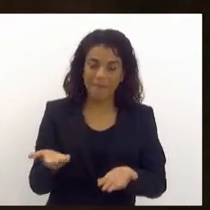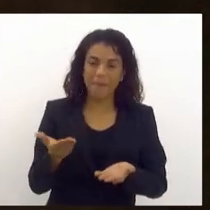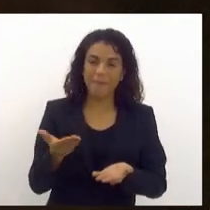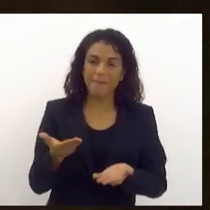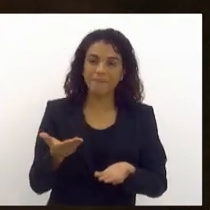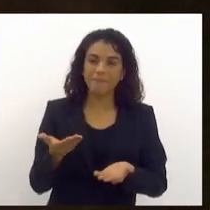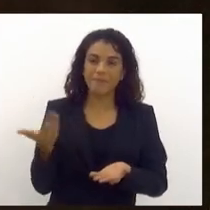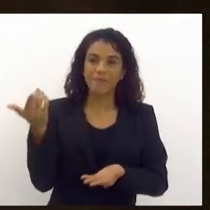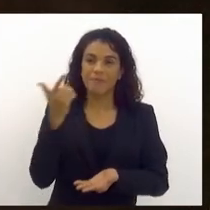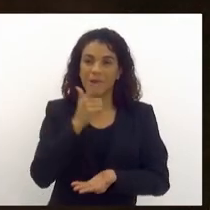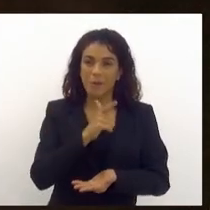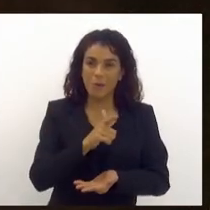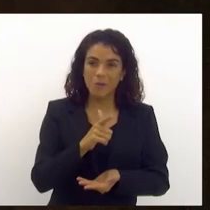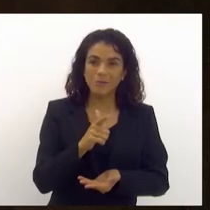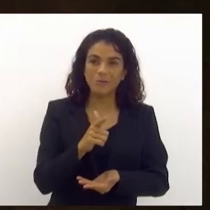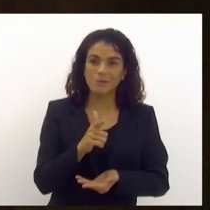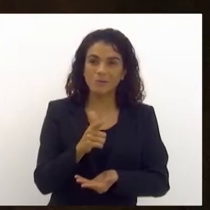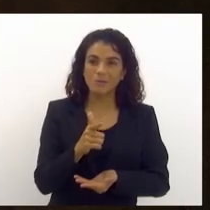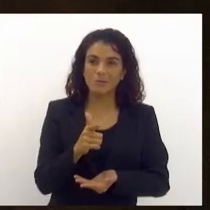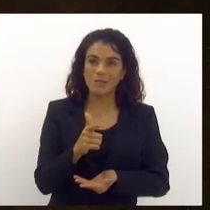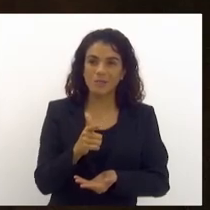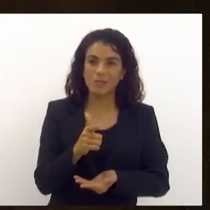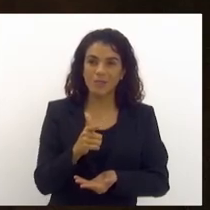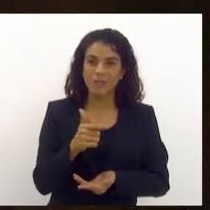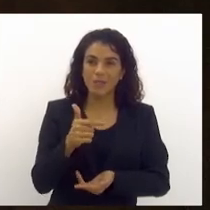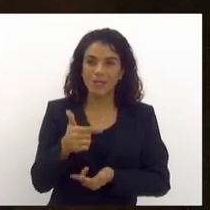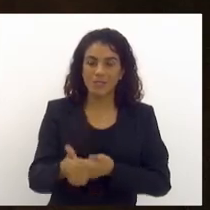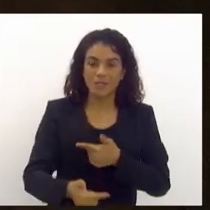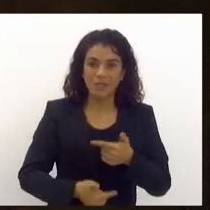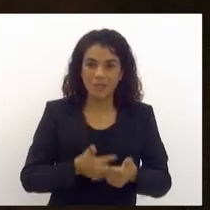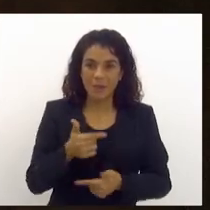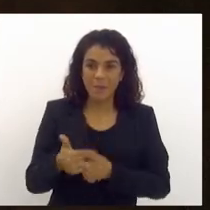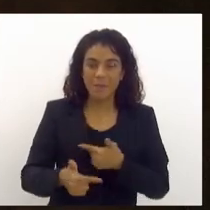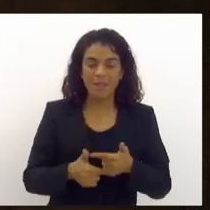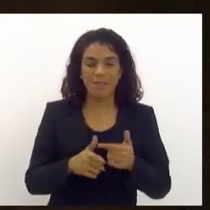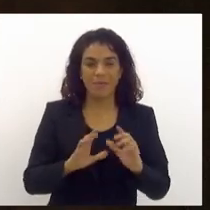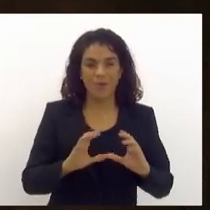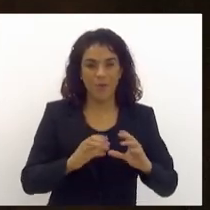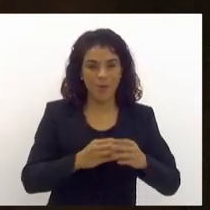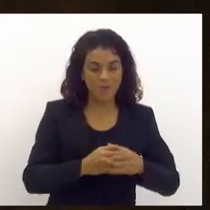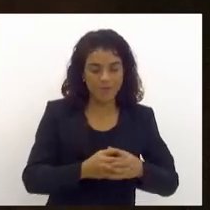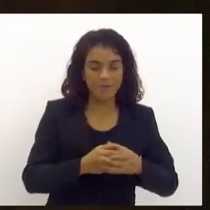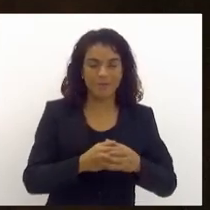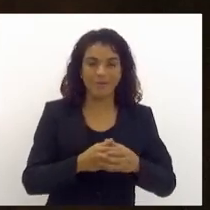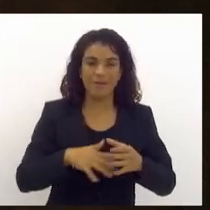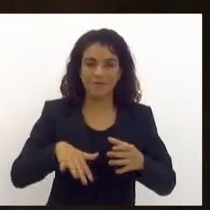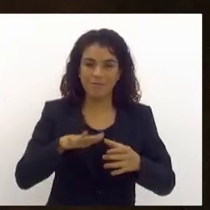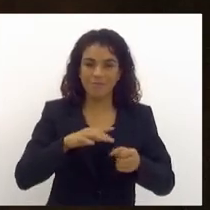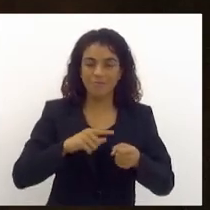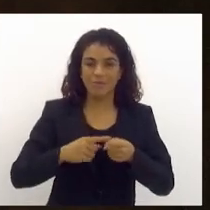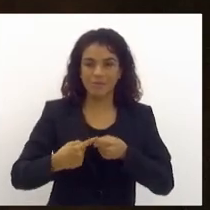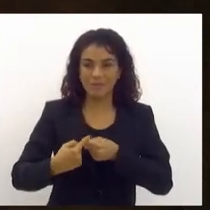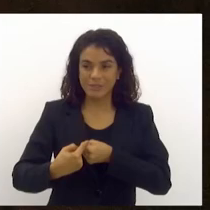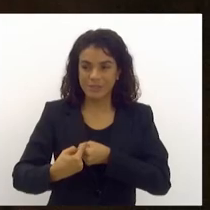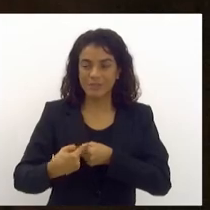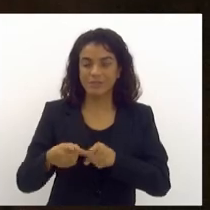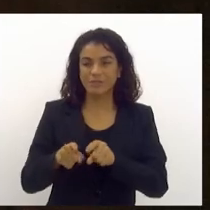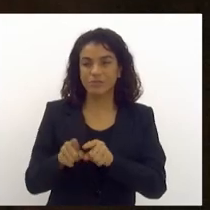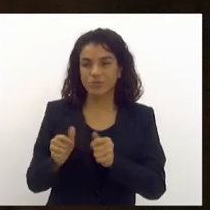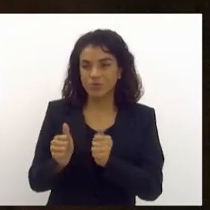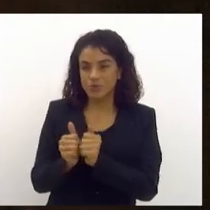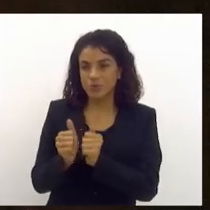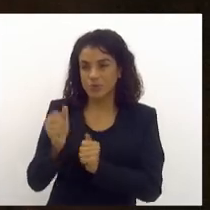para efetivar os trabalhos comunitários nos seus municípios, junto